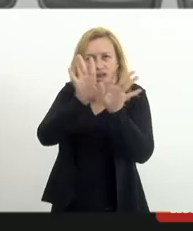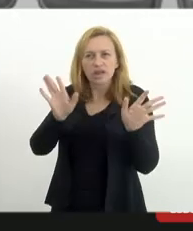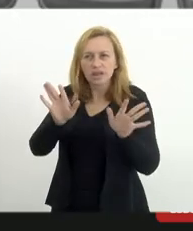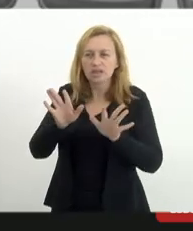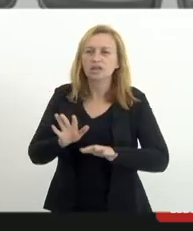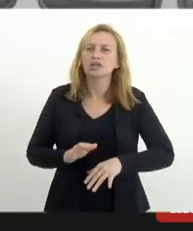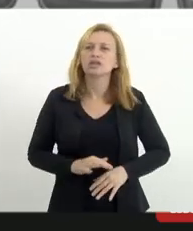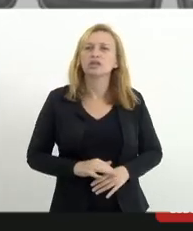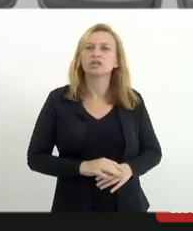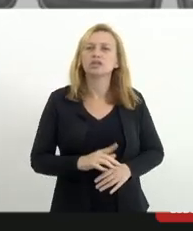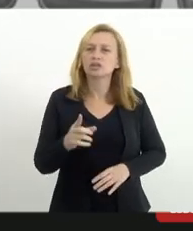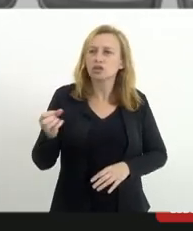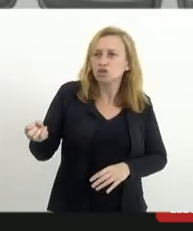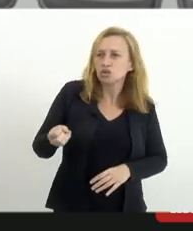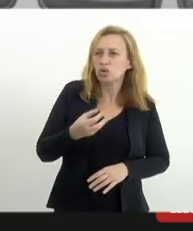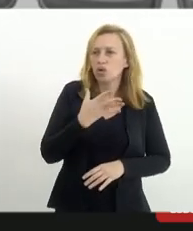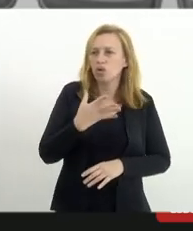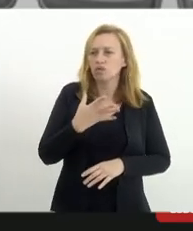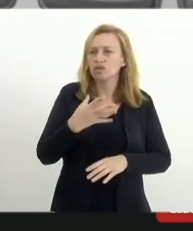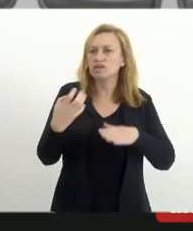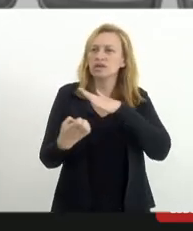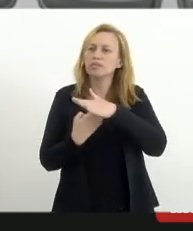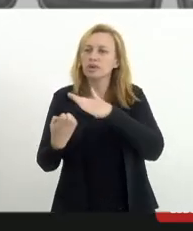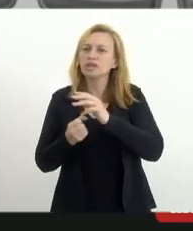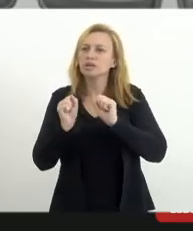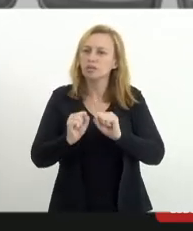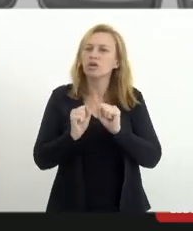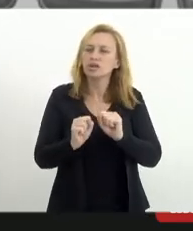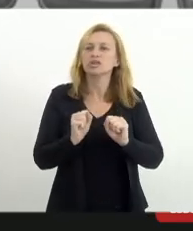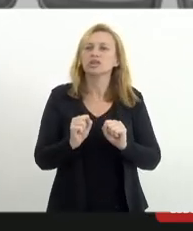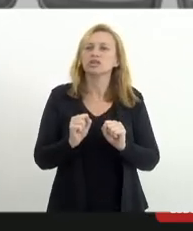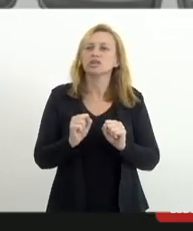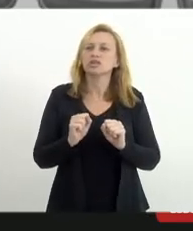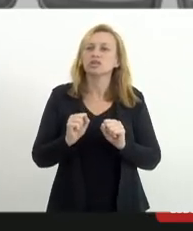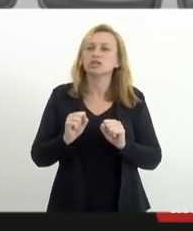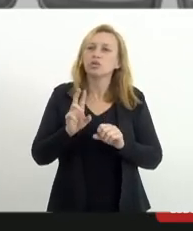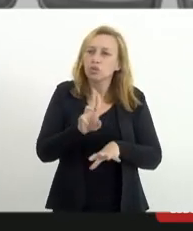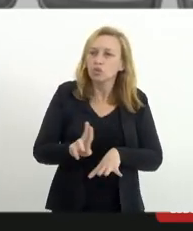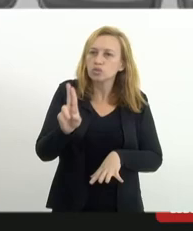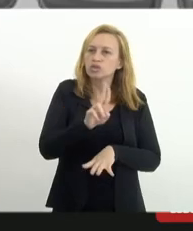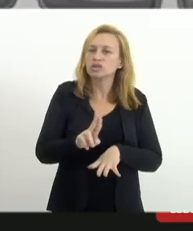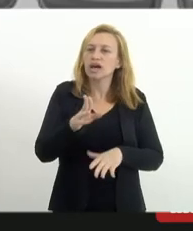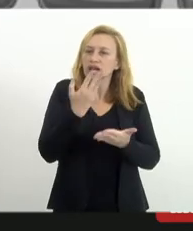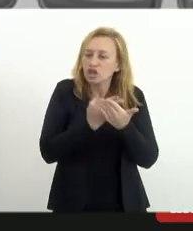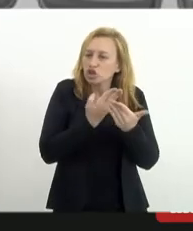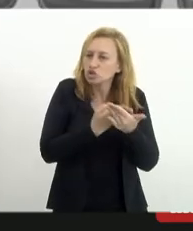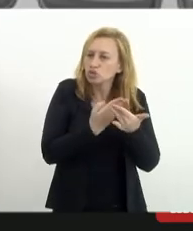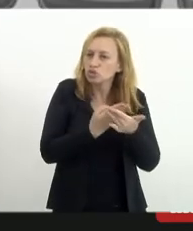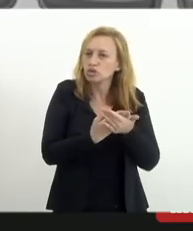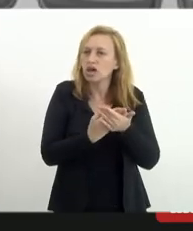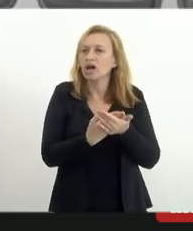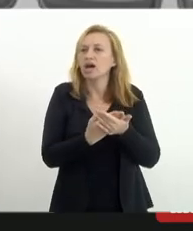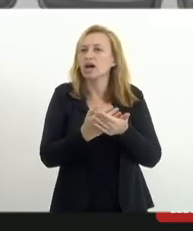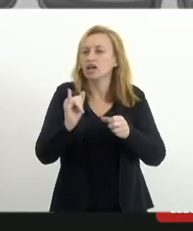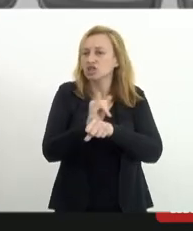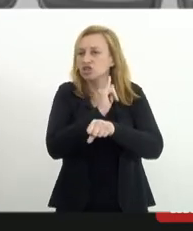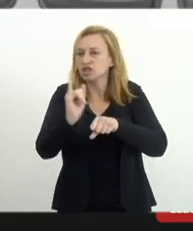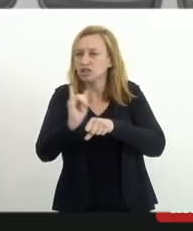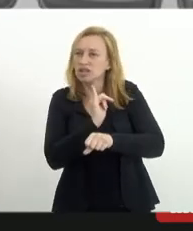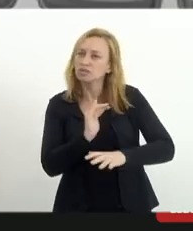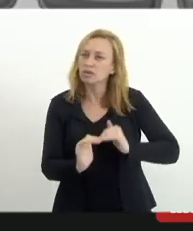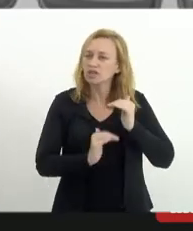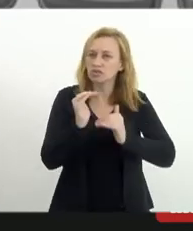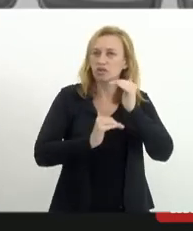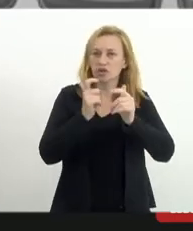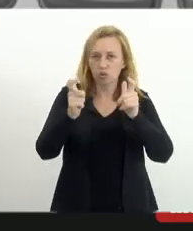que novos entrantes, novas empresas possam ali se utilizar e estudar alternativas para desenvolver